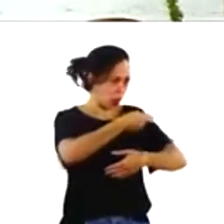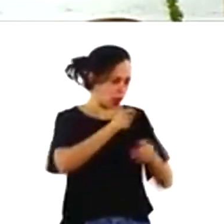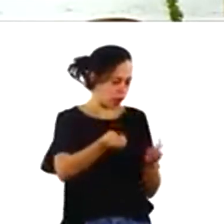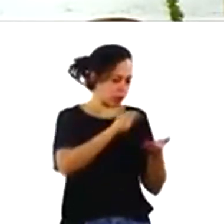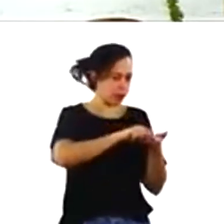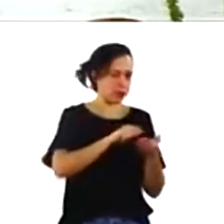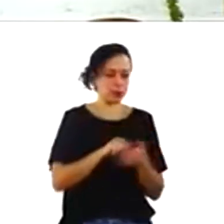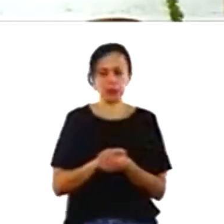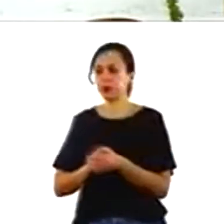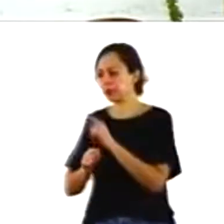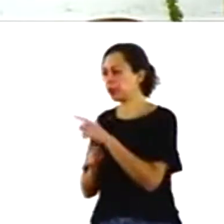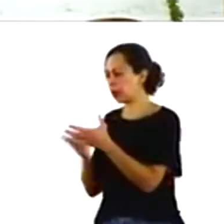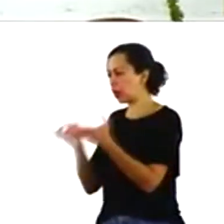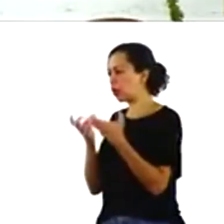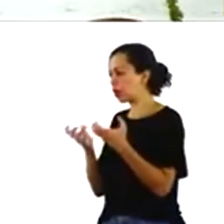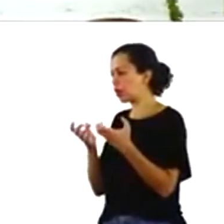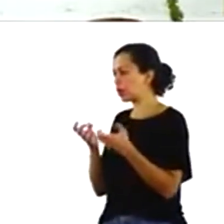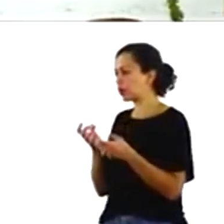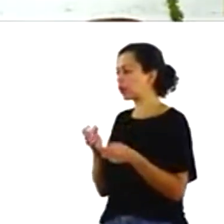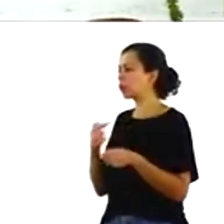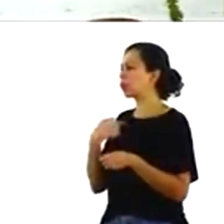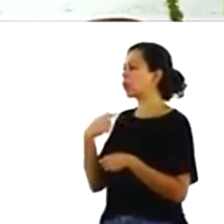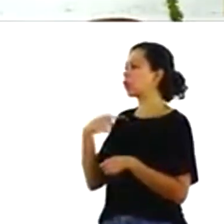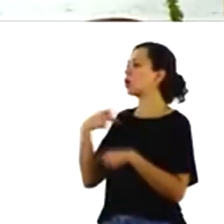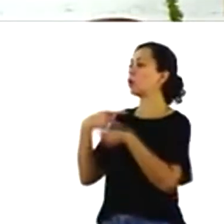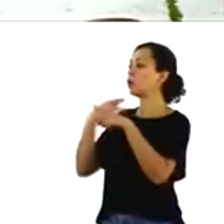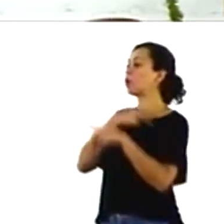George. Pastor,